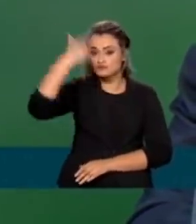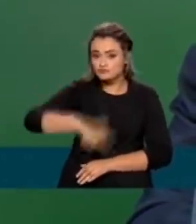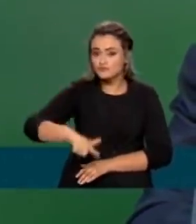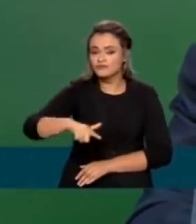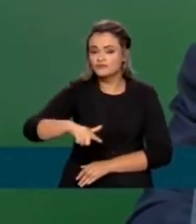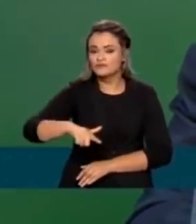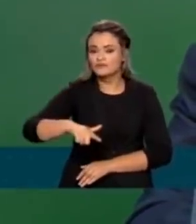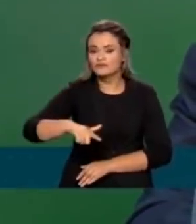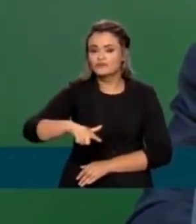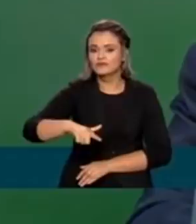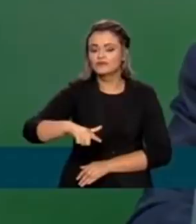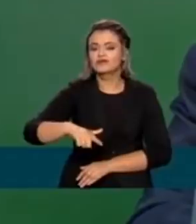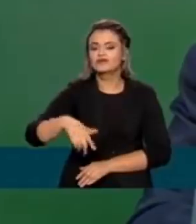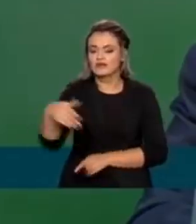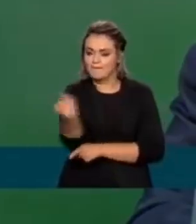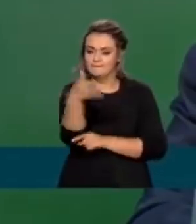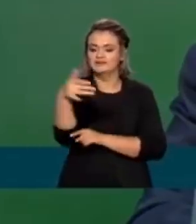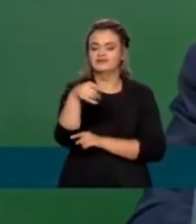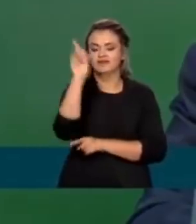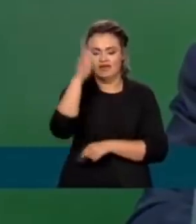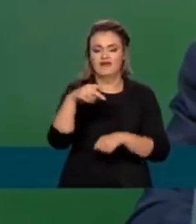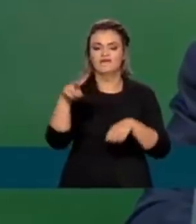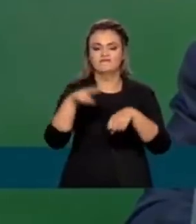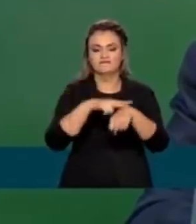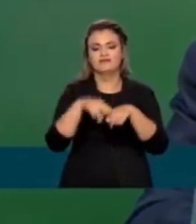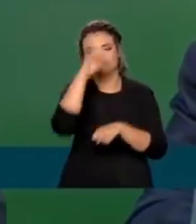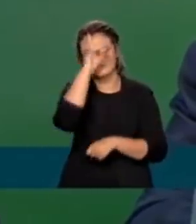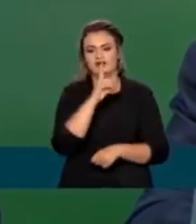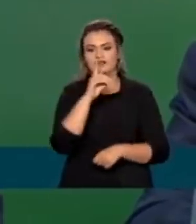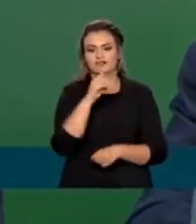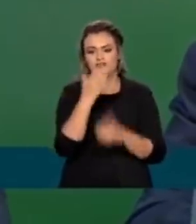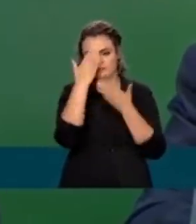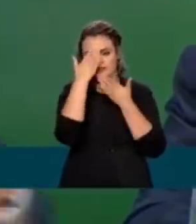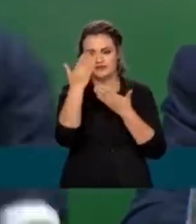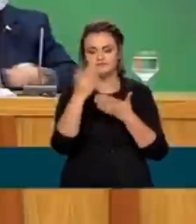reafirmamos que a nossa bandeira será sempre verde e amarela. Muito obrigado.